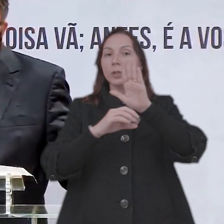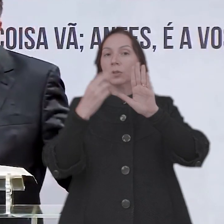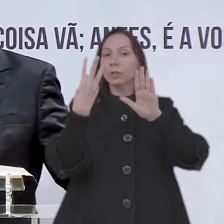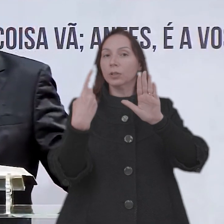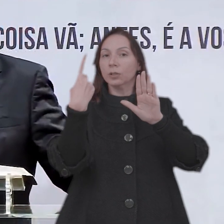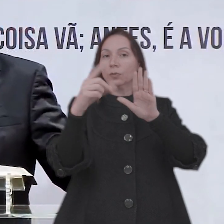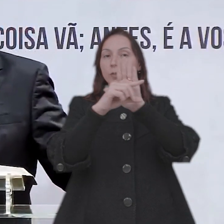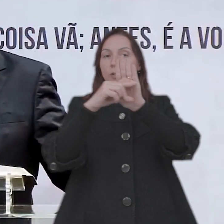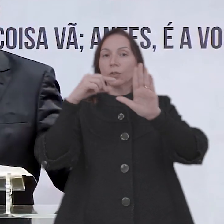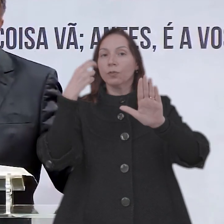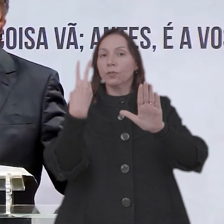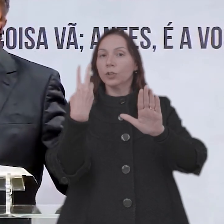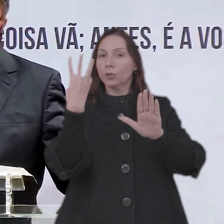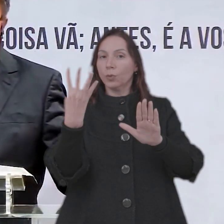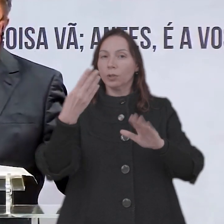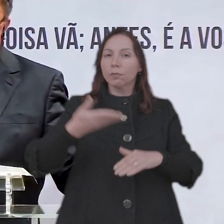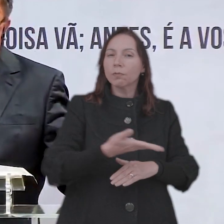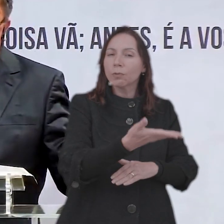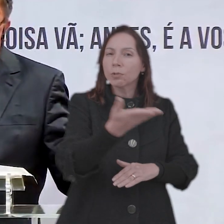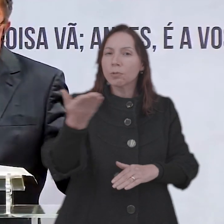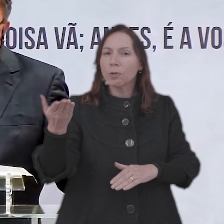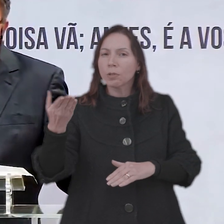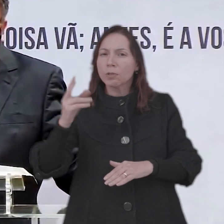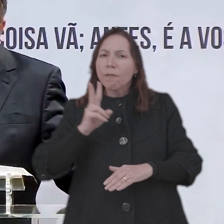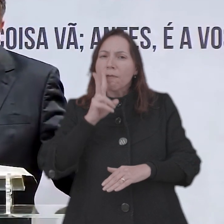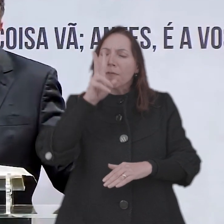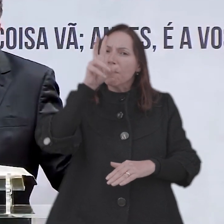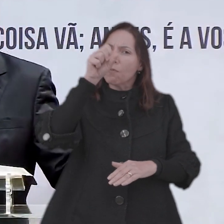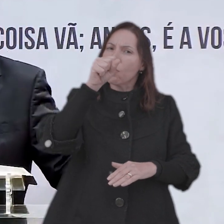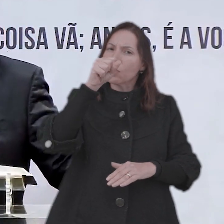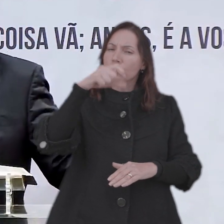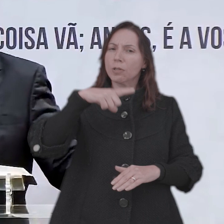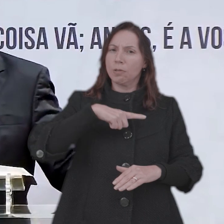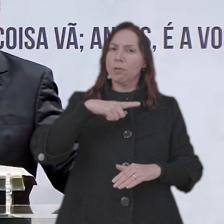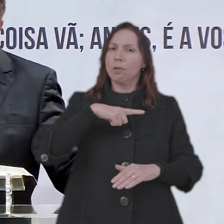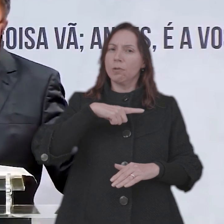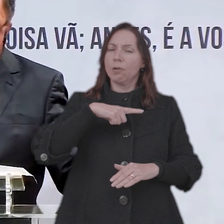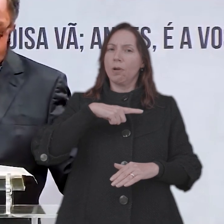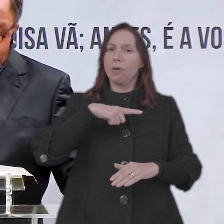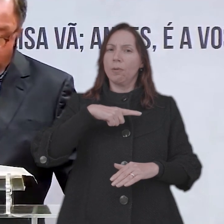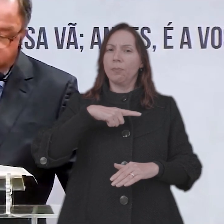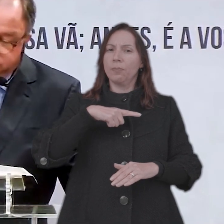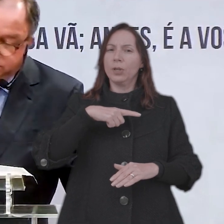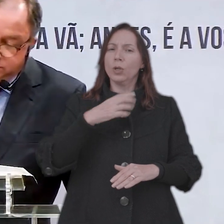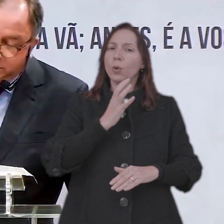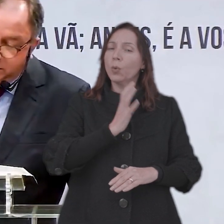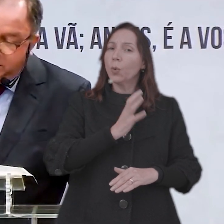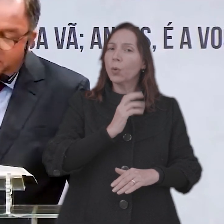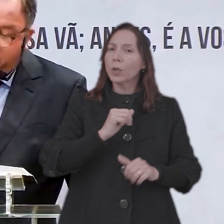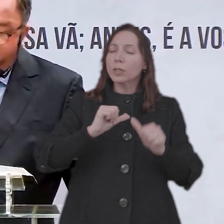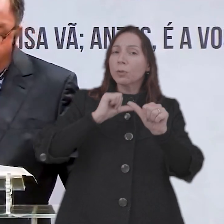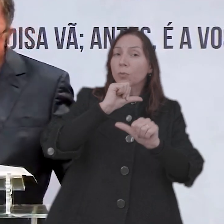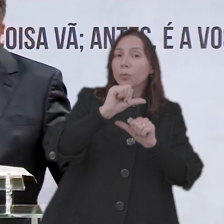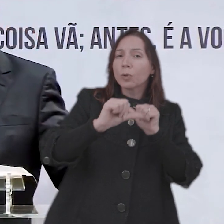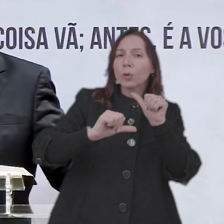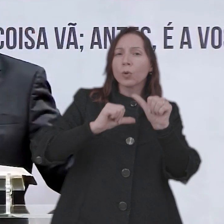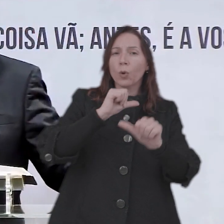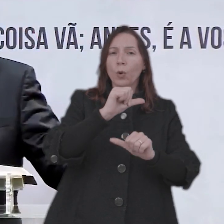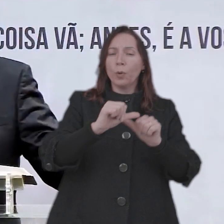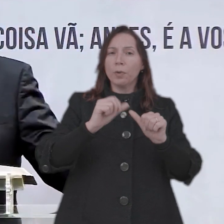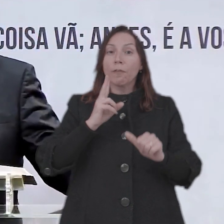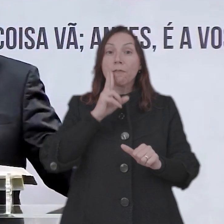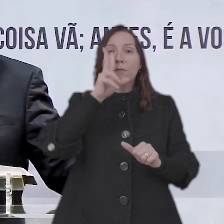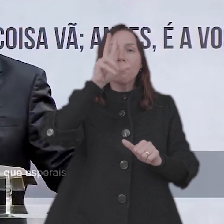24. Sede fortes e revigore-se o vosso coração,